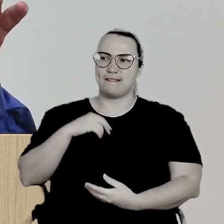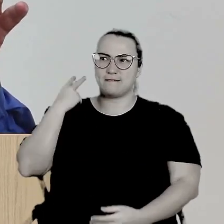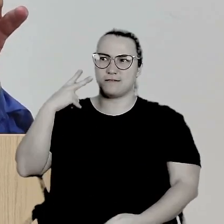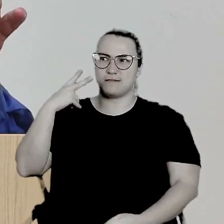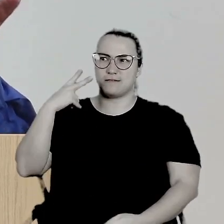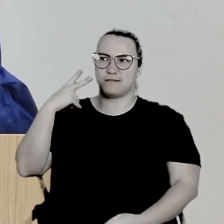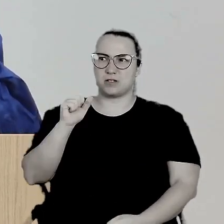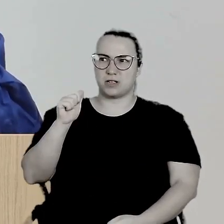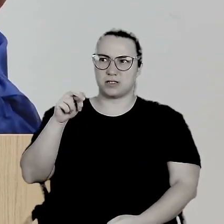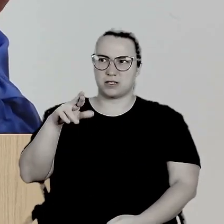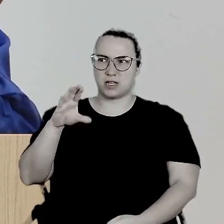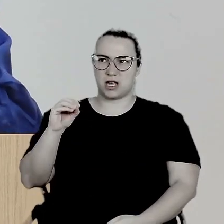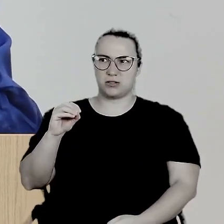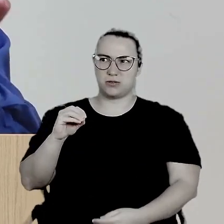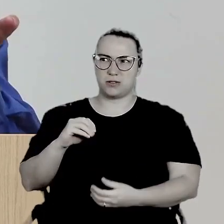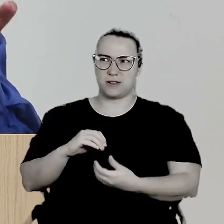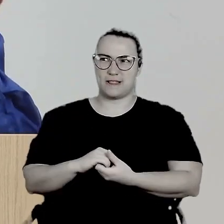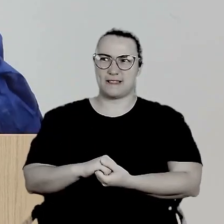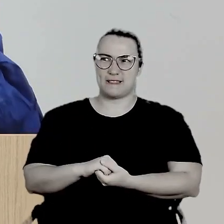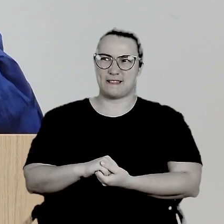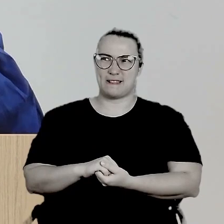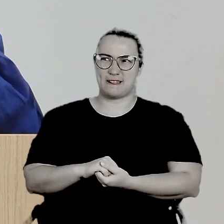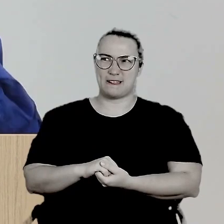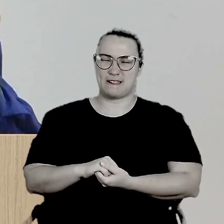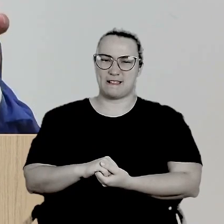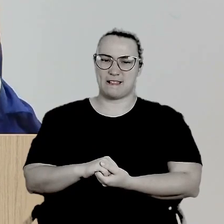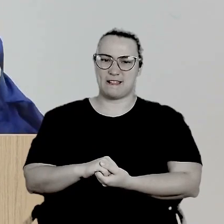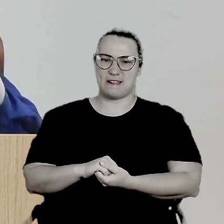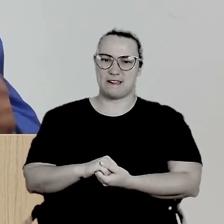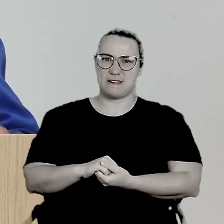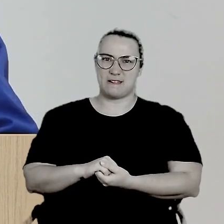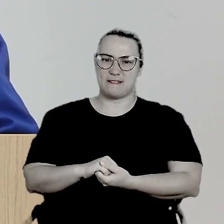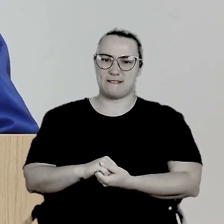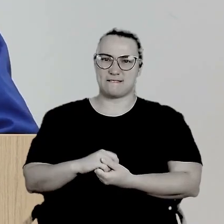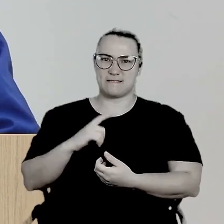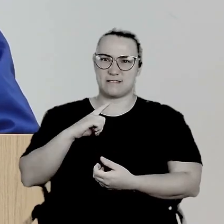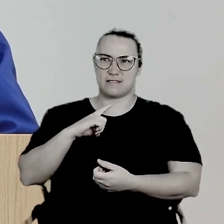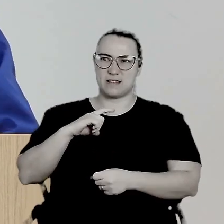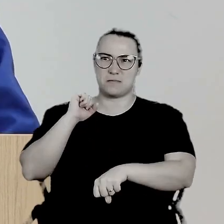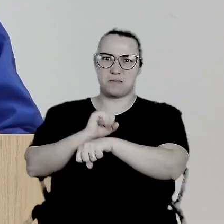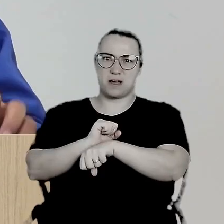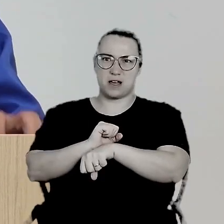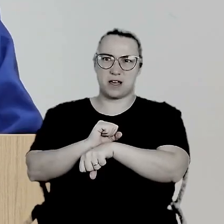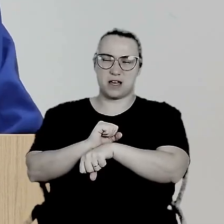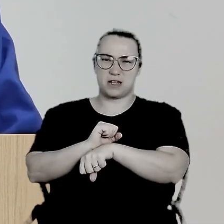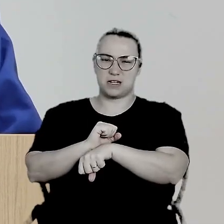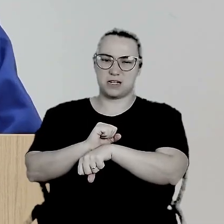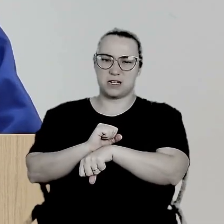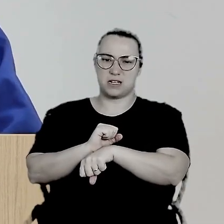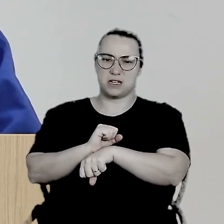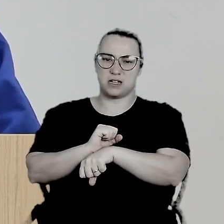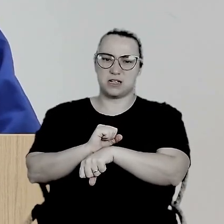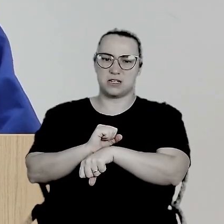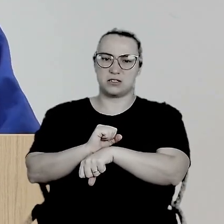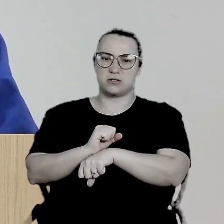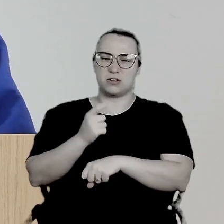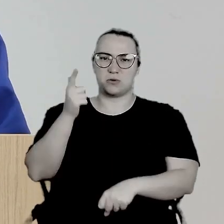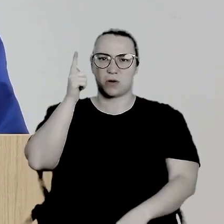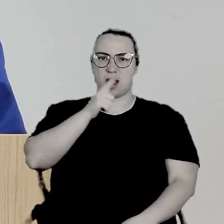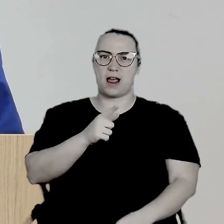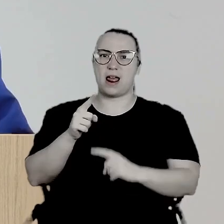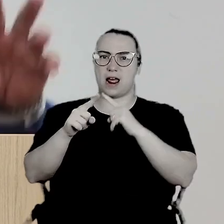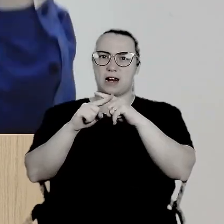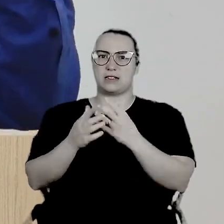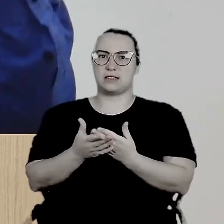Público. Essas empresas de fundo e quintal têm que parar, eles têm que depositar um cachê. Quando ganhar a licitação, falou, ó, eu